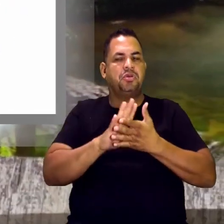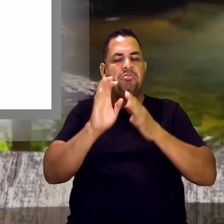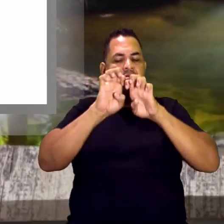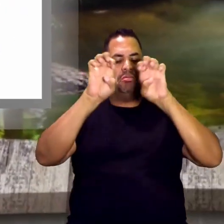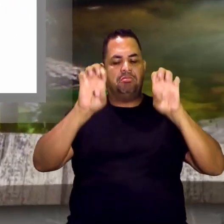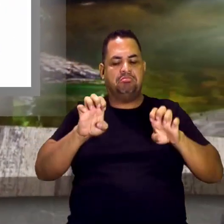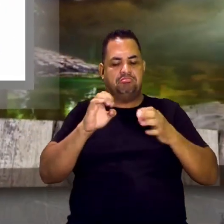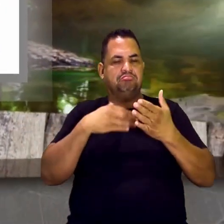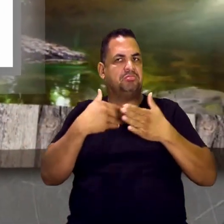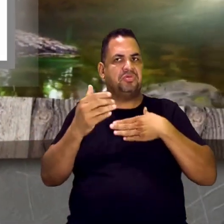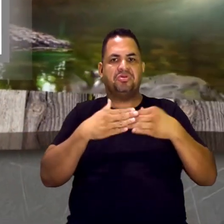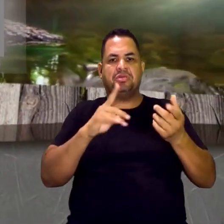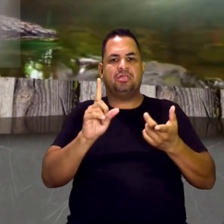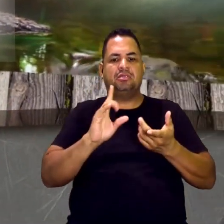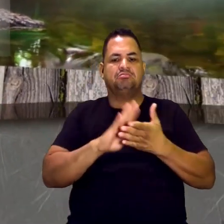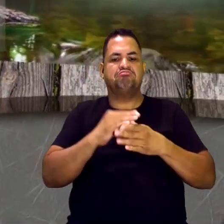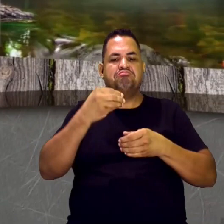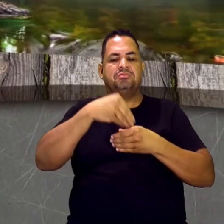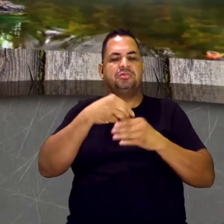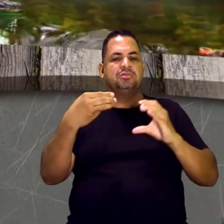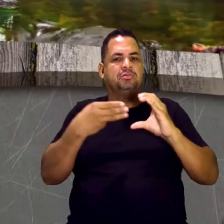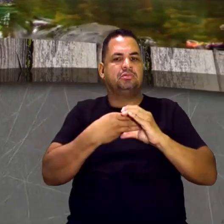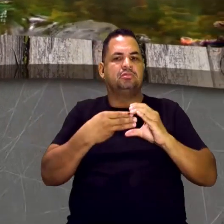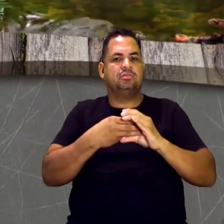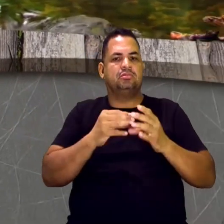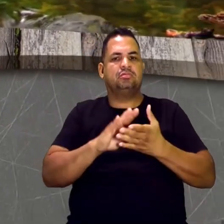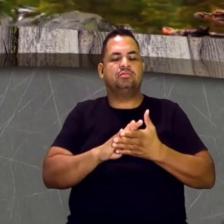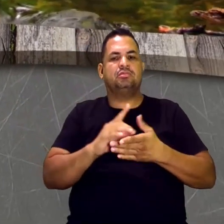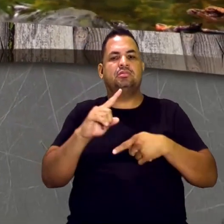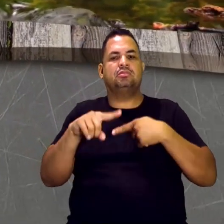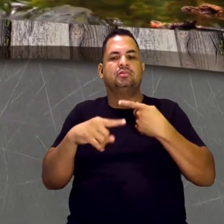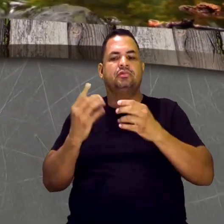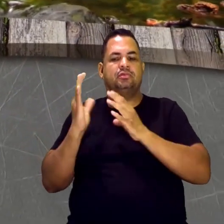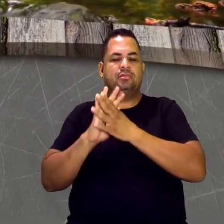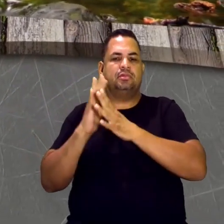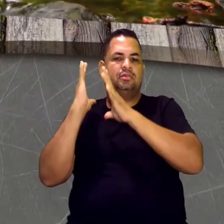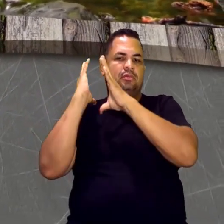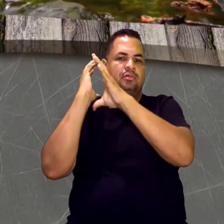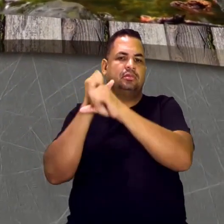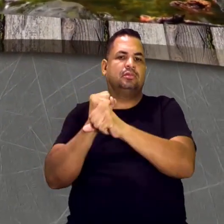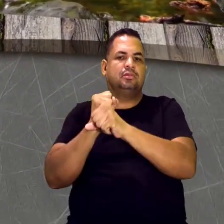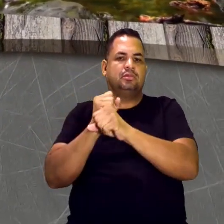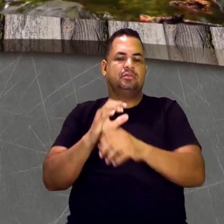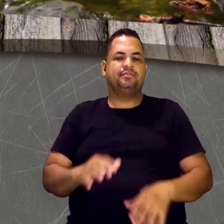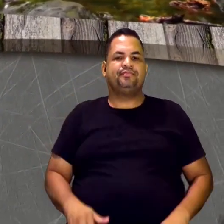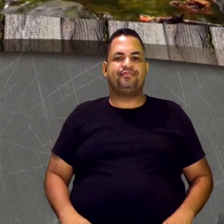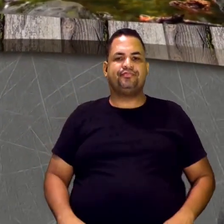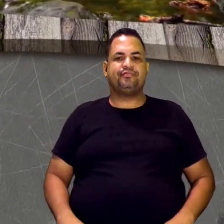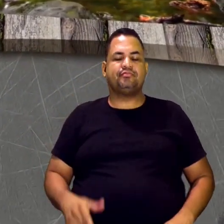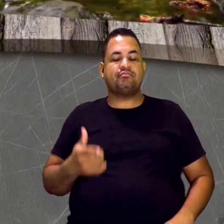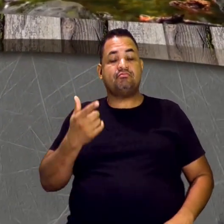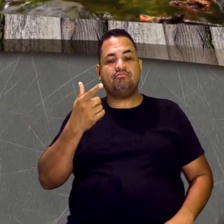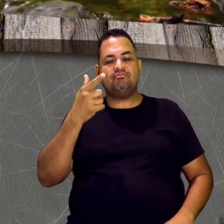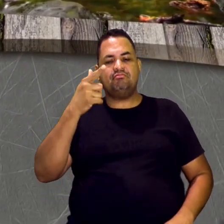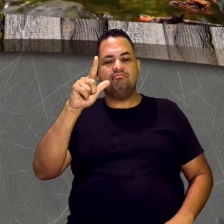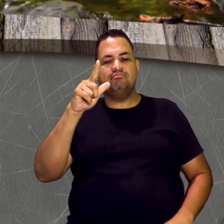estrutura meramente ali da célula, tá bom? Vamos lá para a nossa revisão. Se você não, assim,